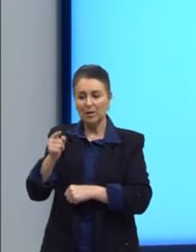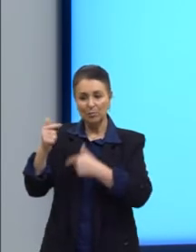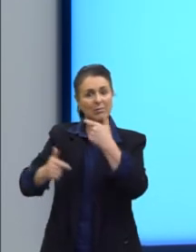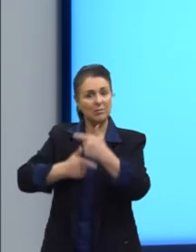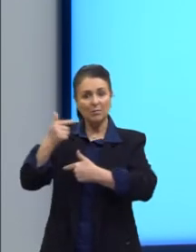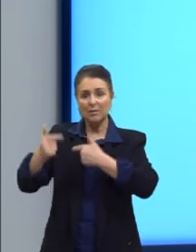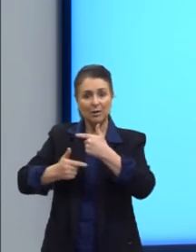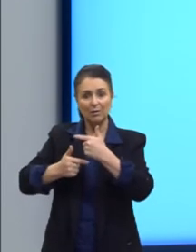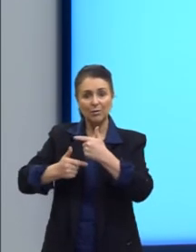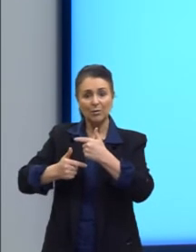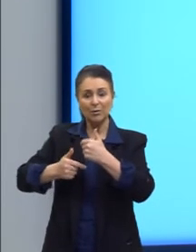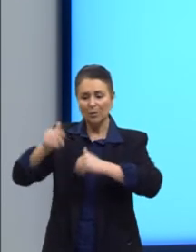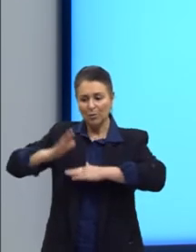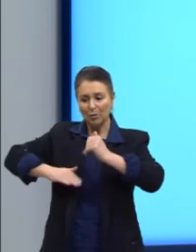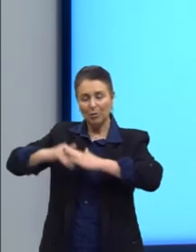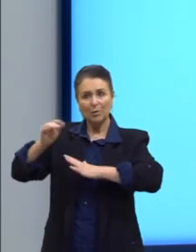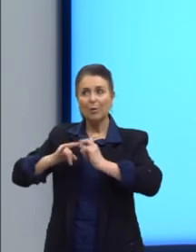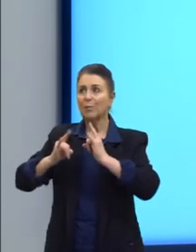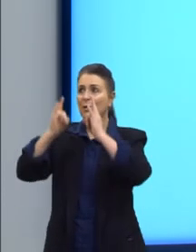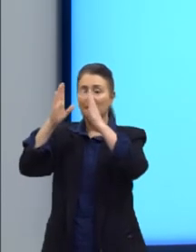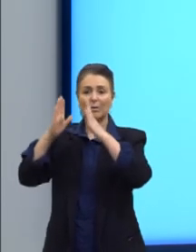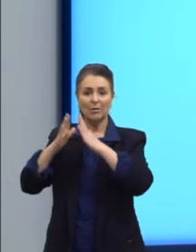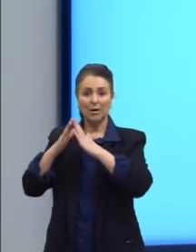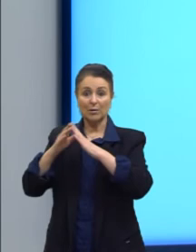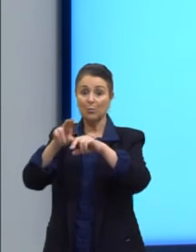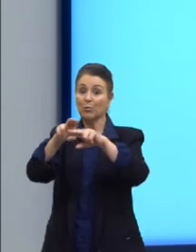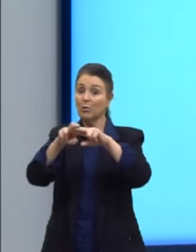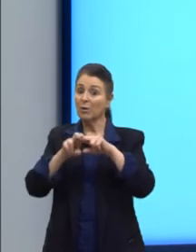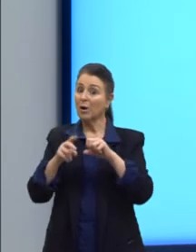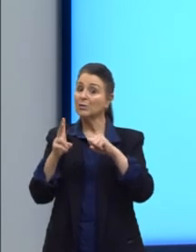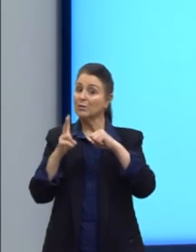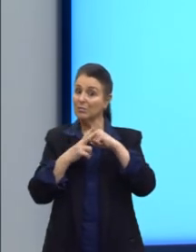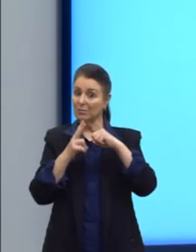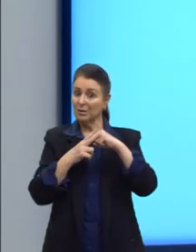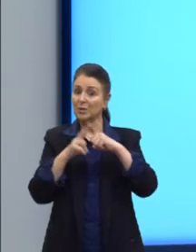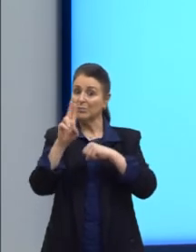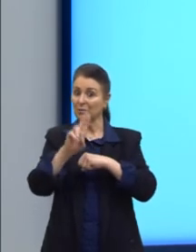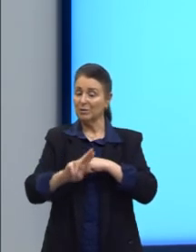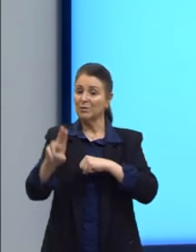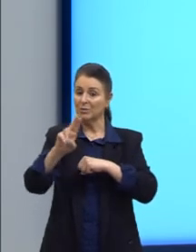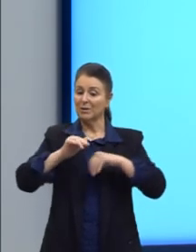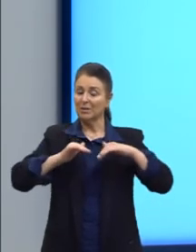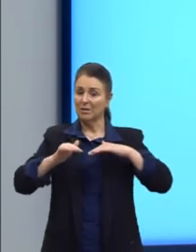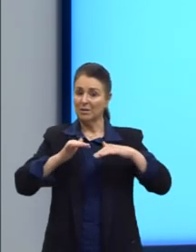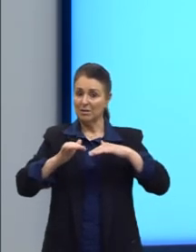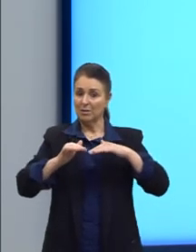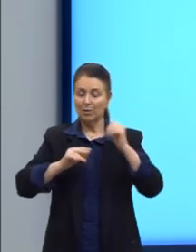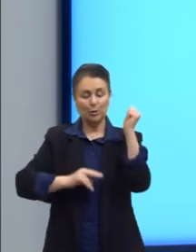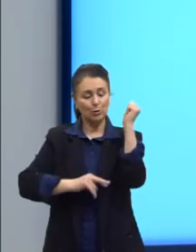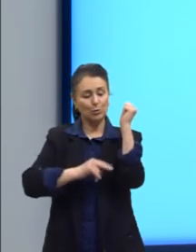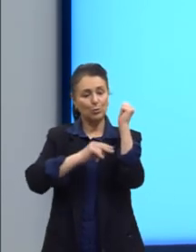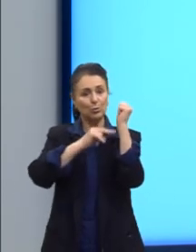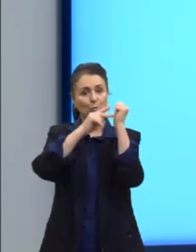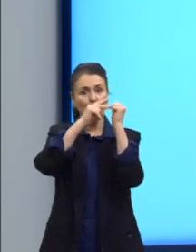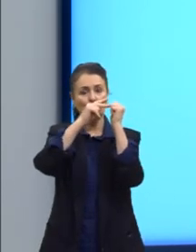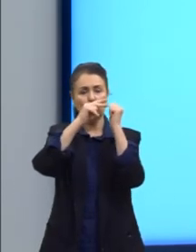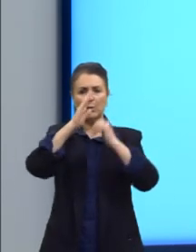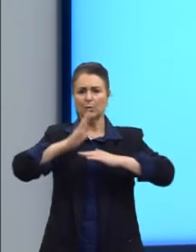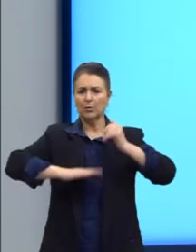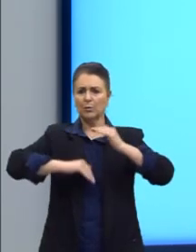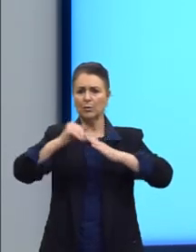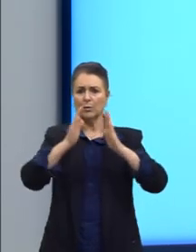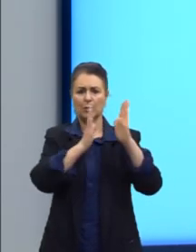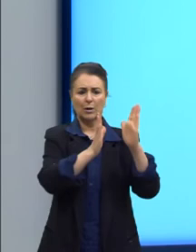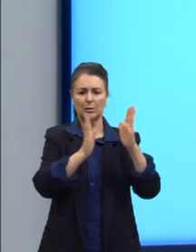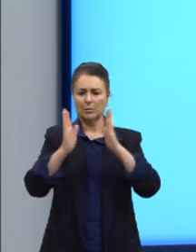da construção civil pelos verbos que vão indicar o tipo de ação que ele pratica subir na construção erguer quatro